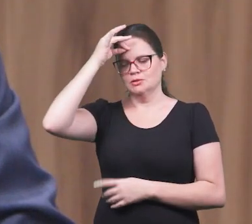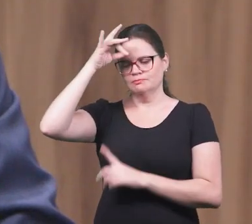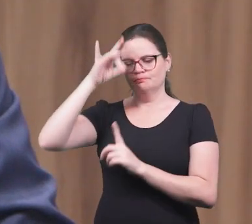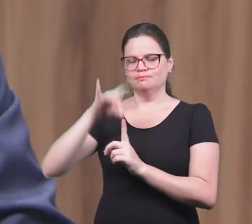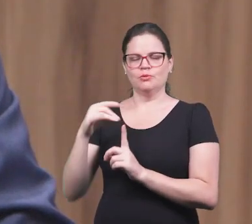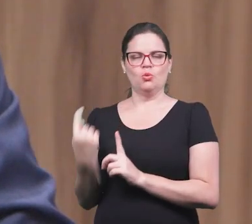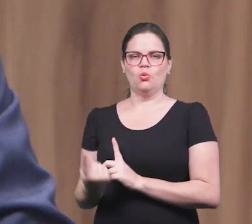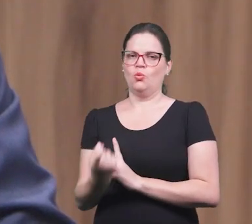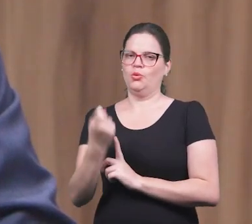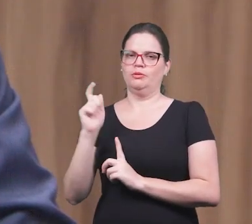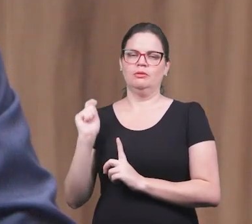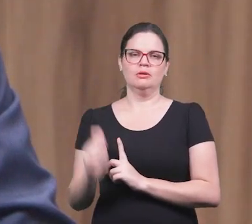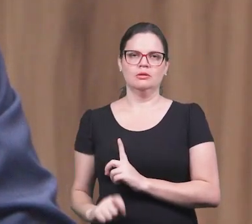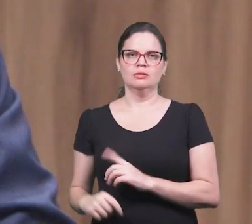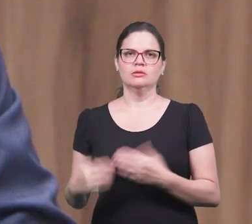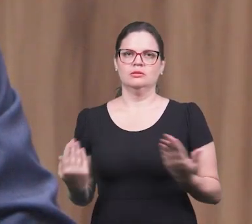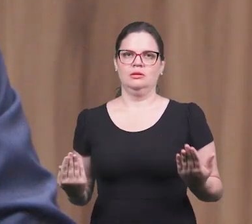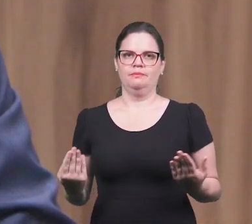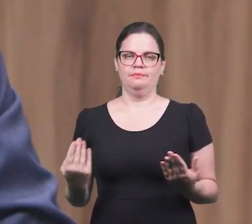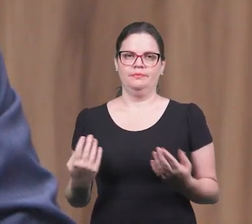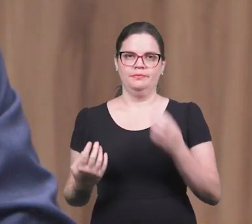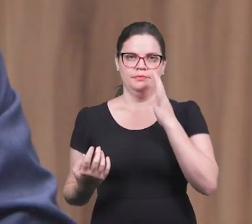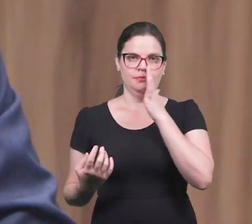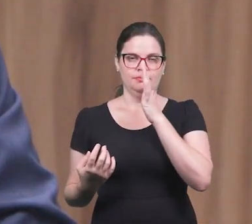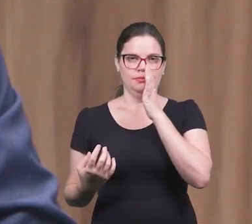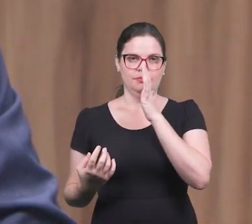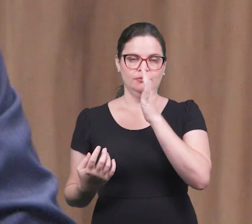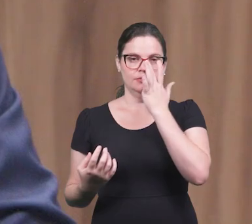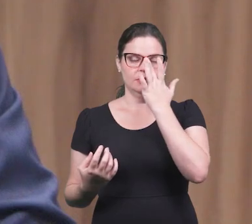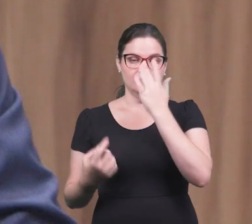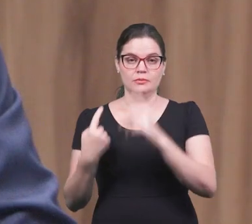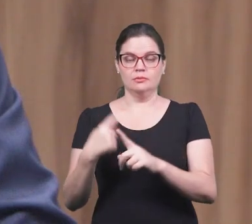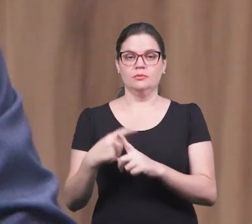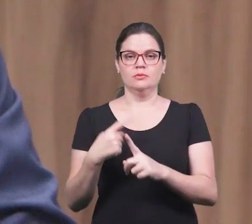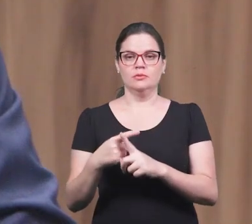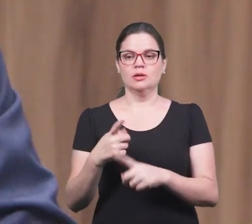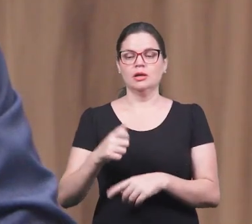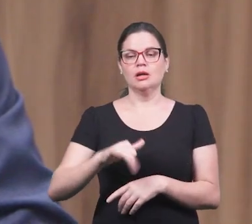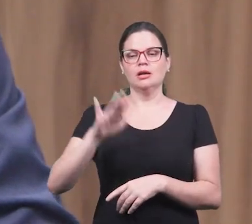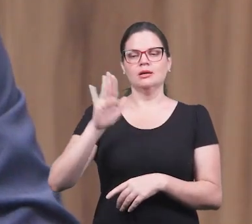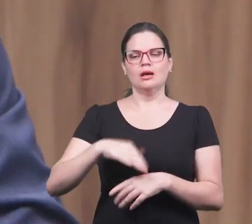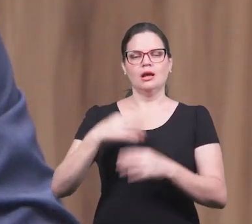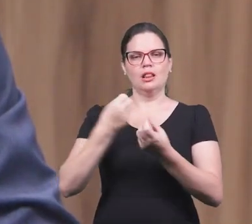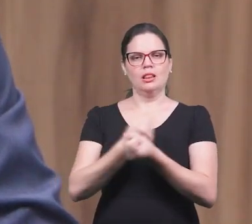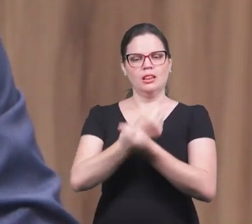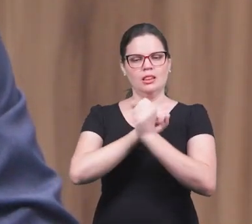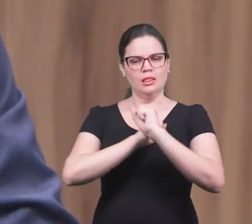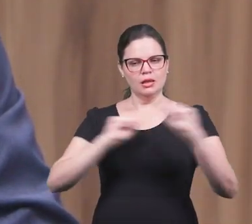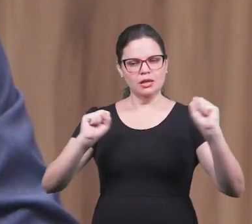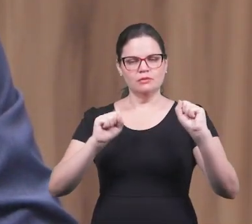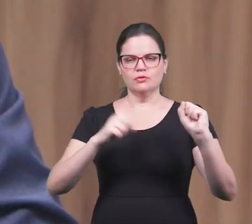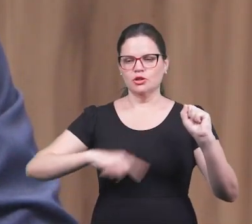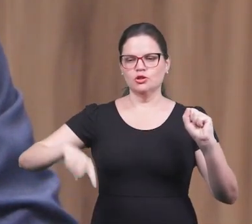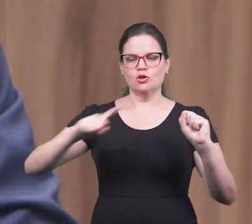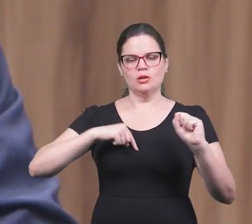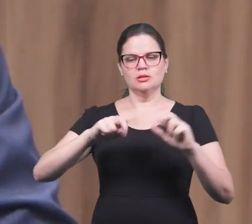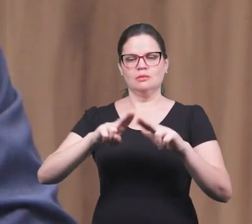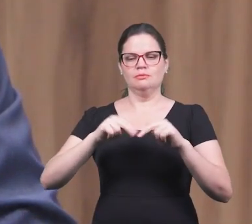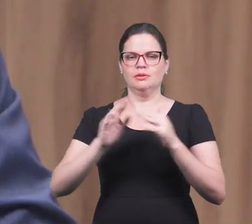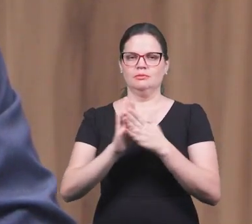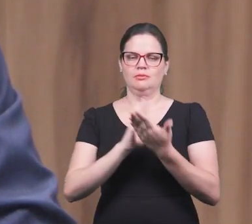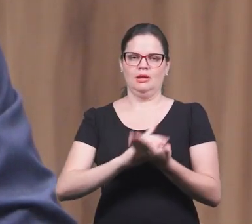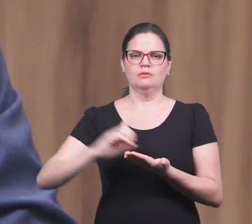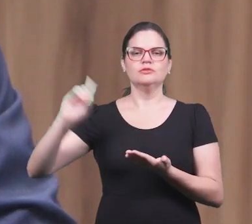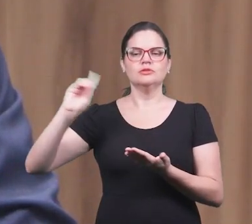de uma liberdade à palavra para viver uma experiência com Deus. E o Espírito Santo opera